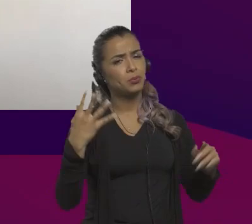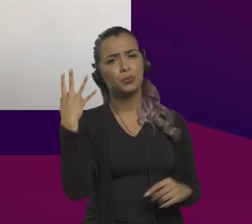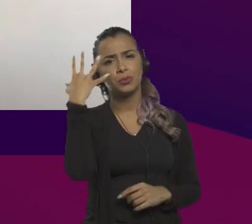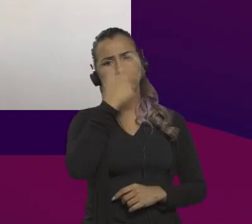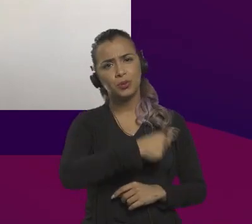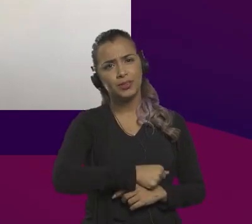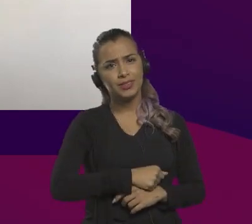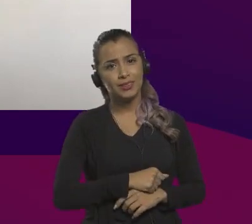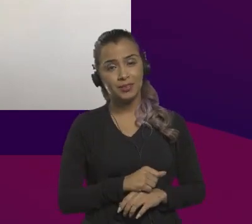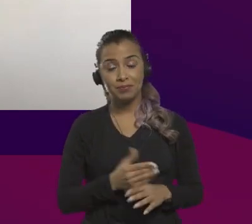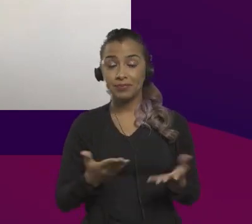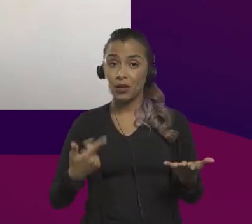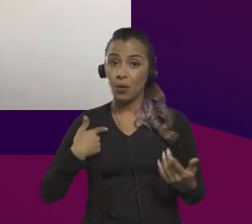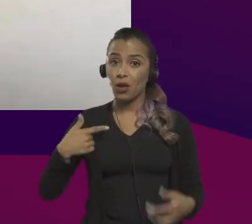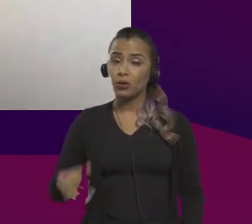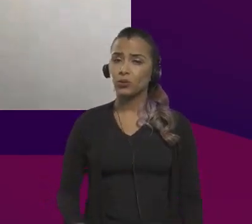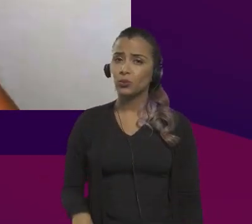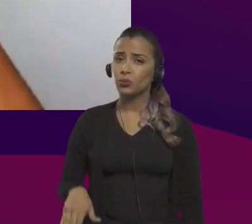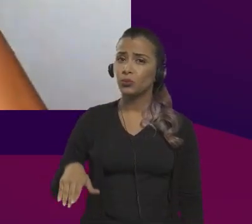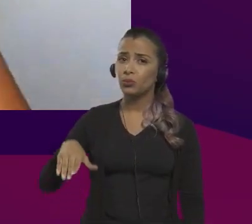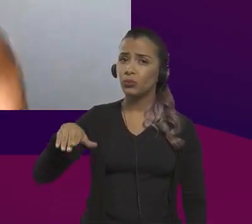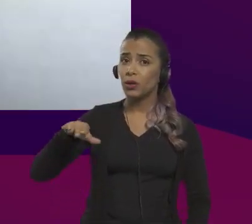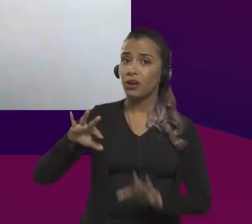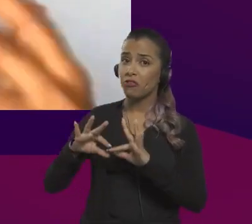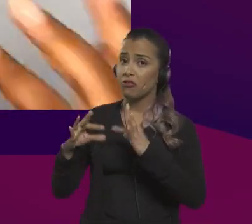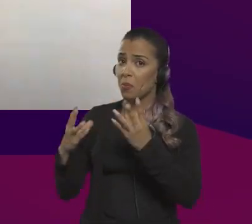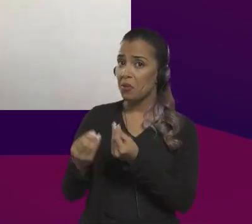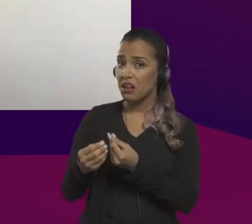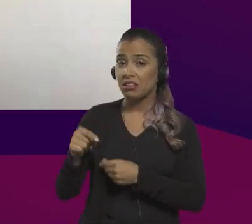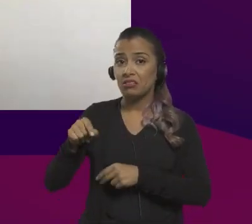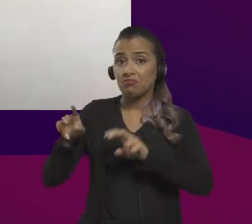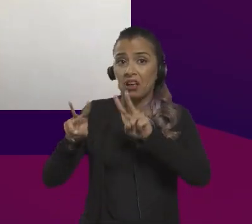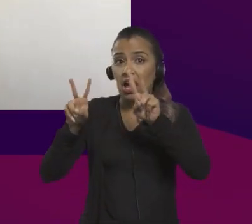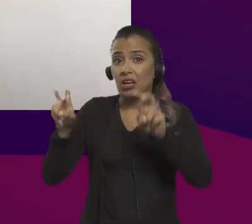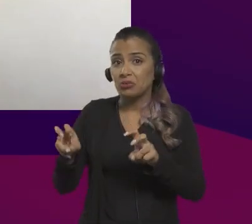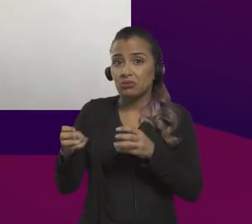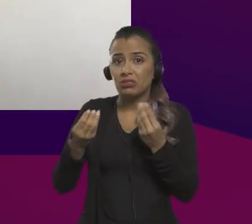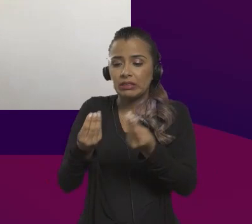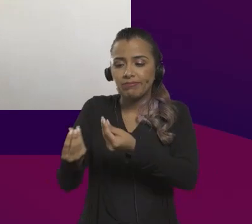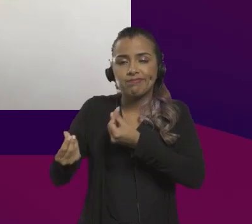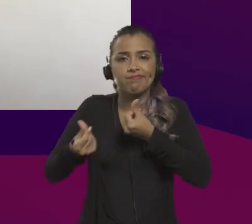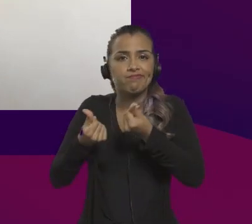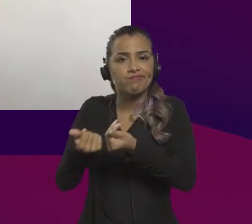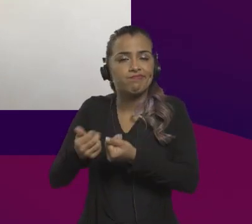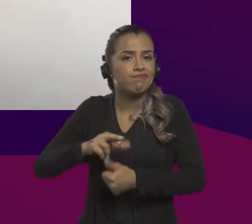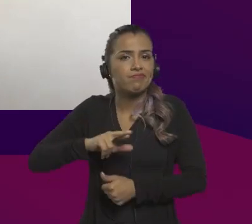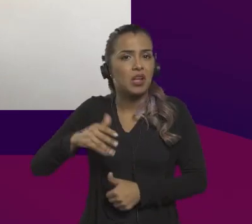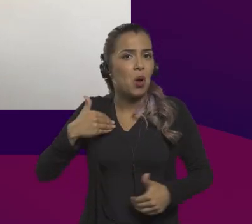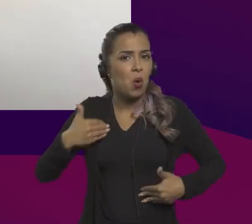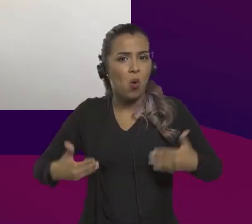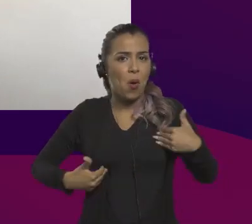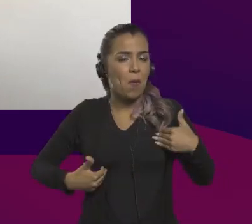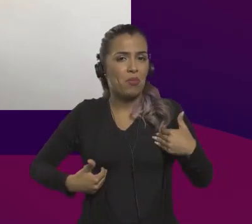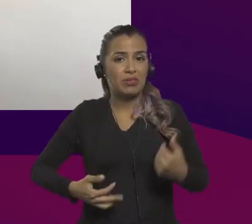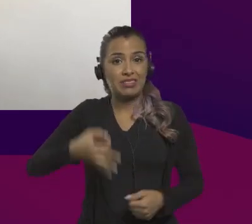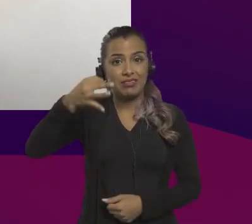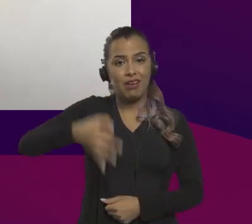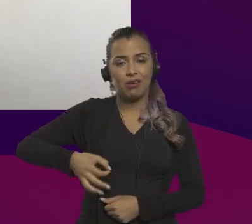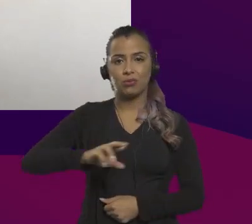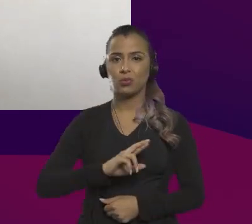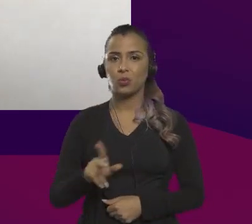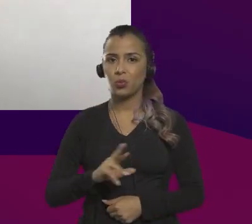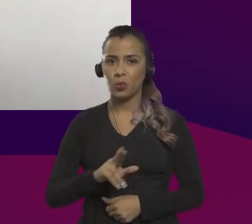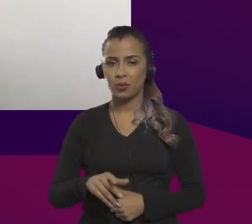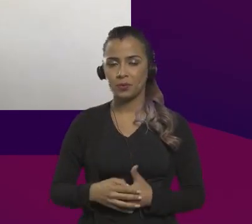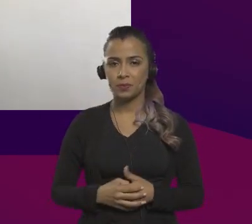eu cresci nessa família que, enfim, não tinha esse corpo como ideal. Então eu